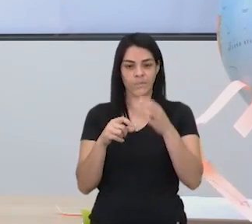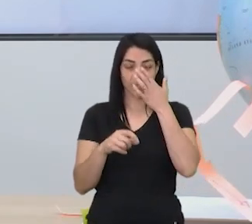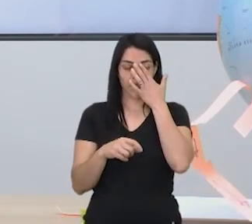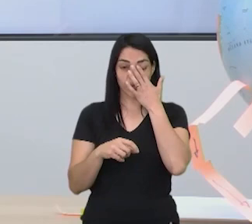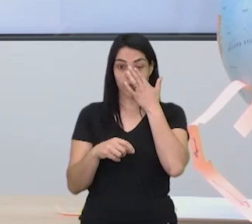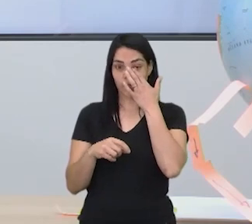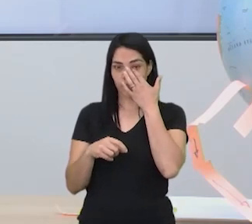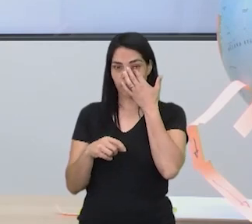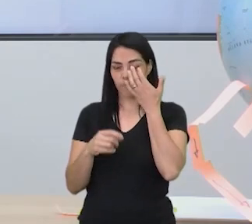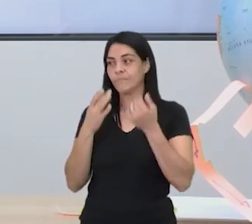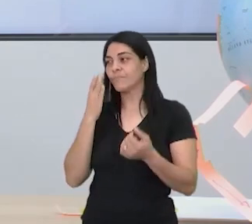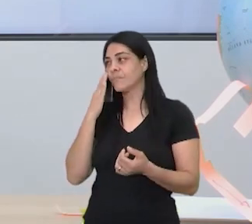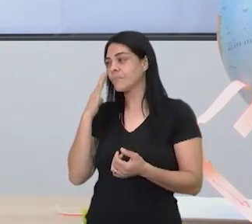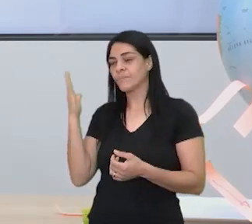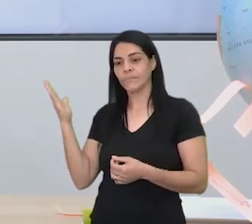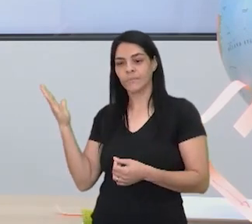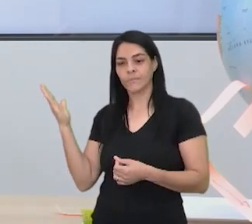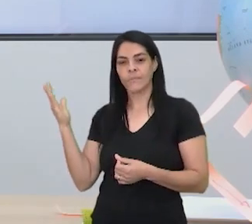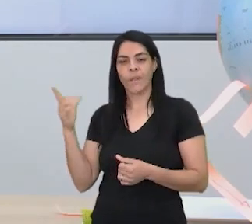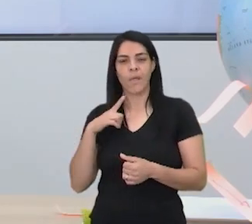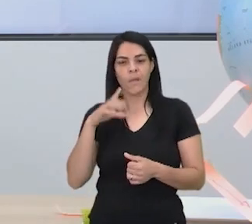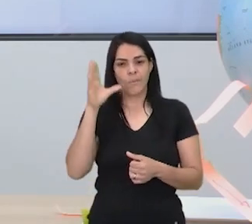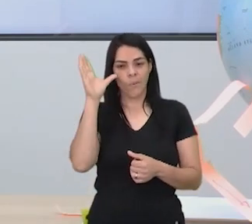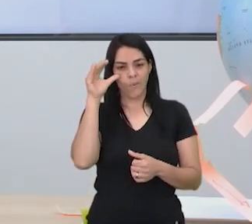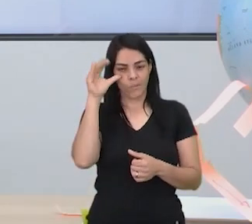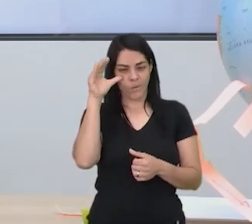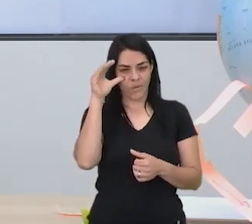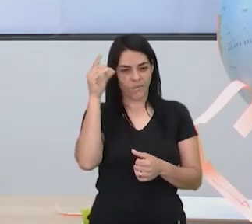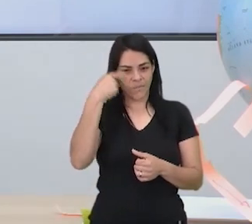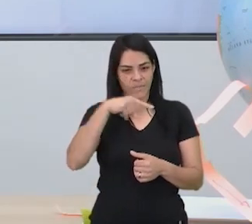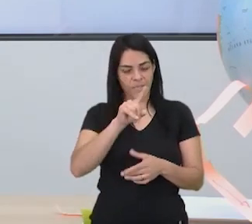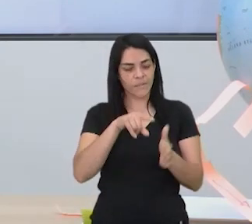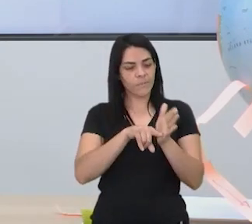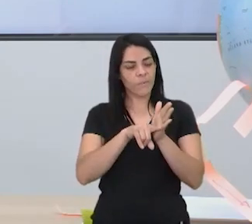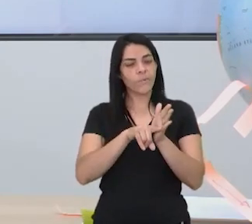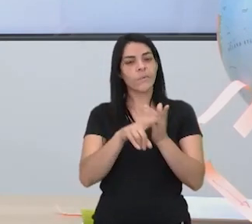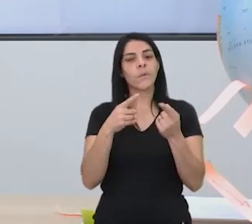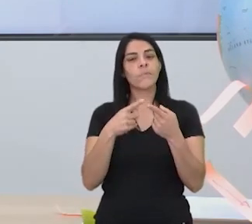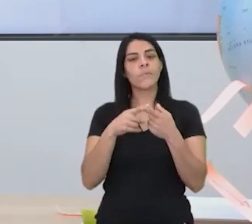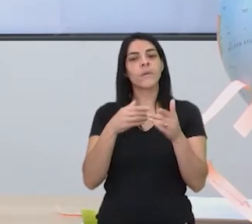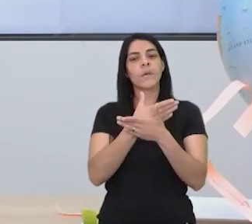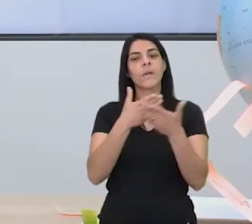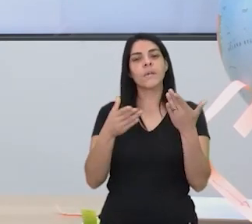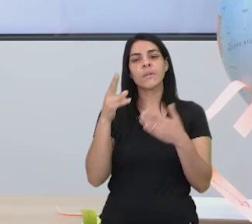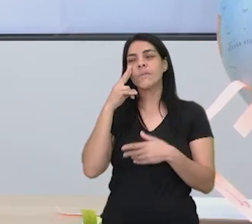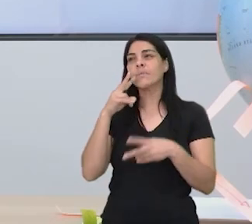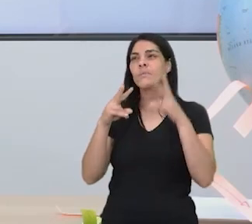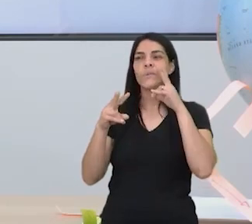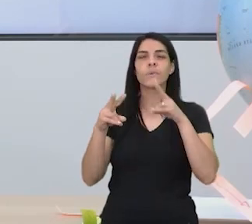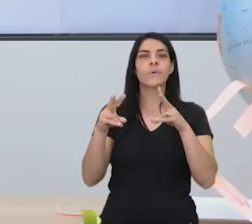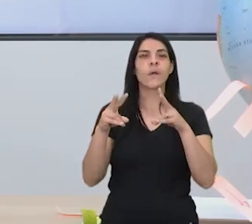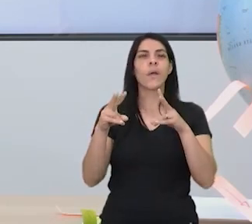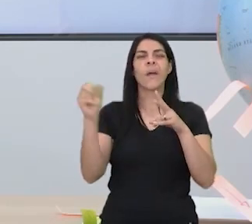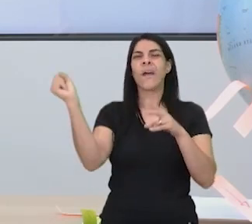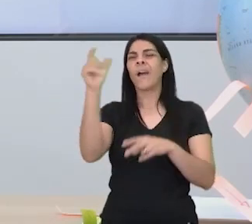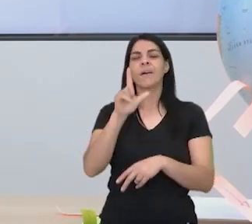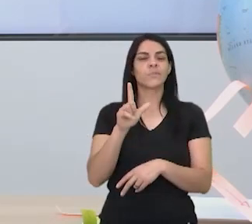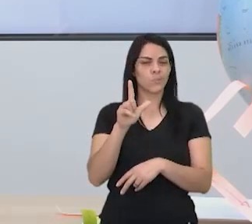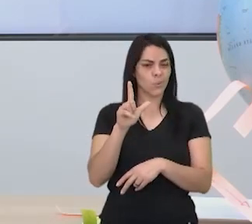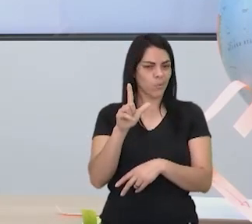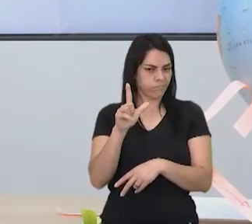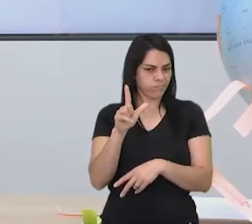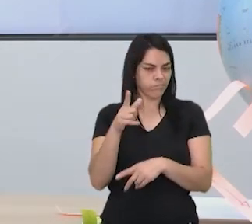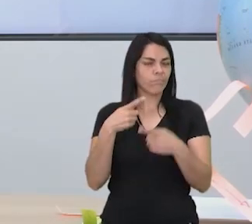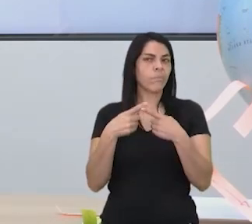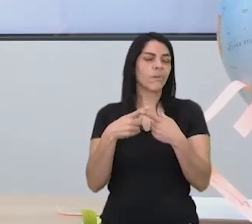à frente, outra curiosidade pra gente. Vocês já se perguntaram por que a gente enxerga azul na cor oceânica? Bom, se já